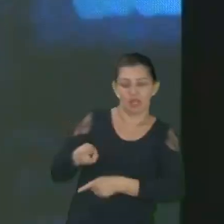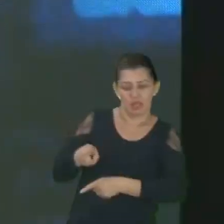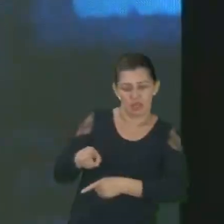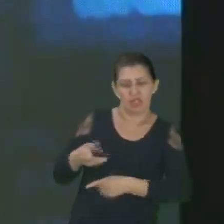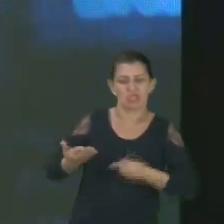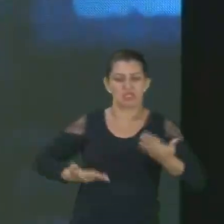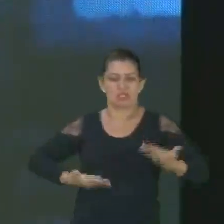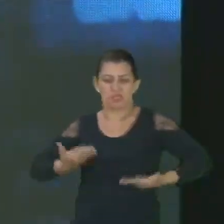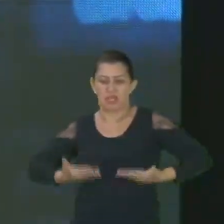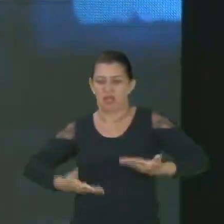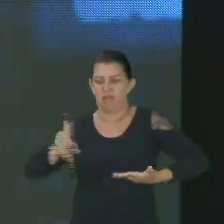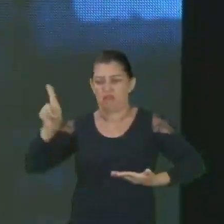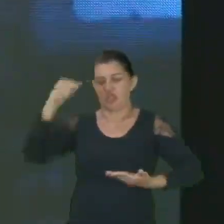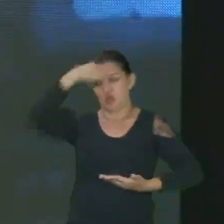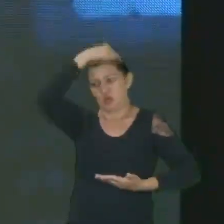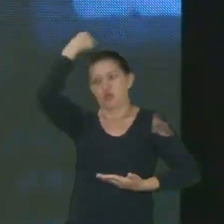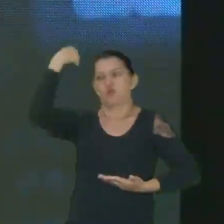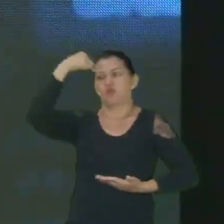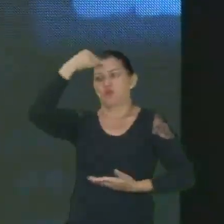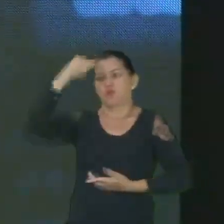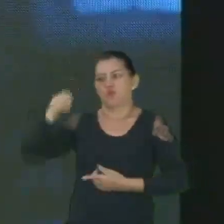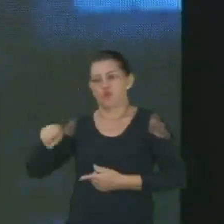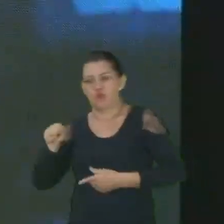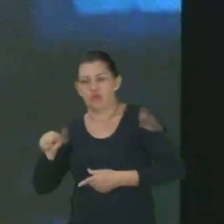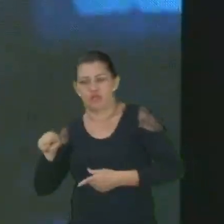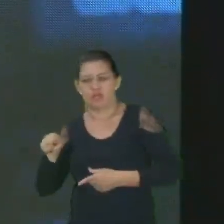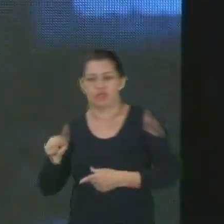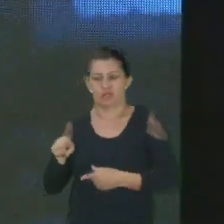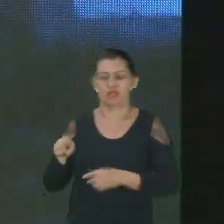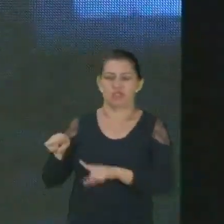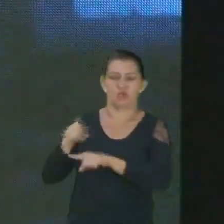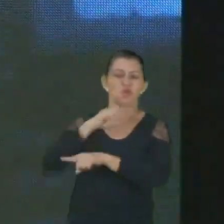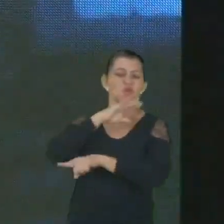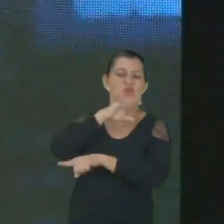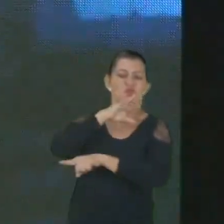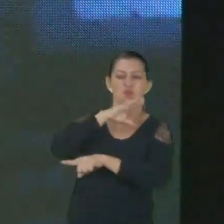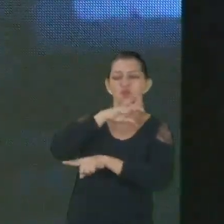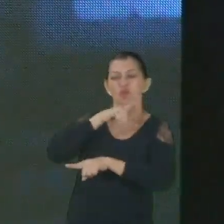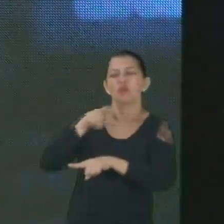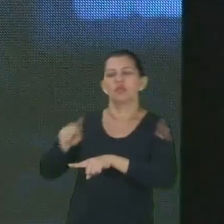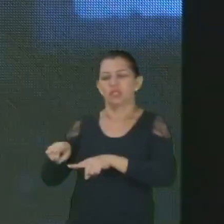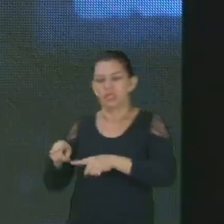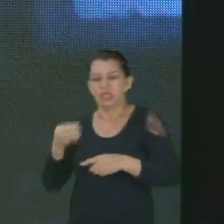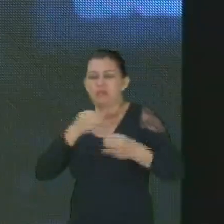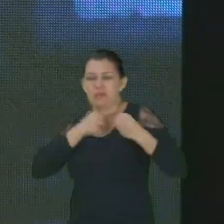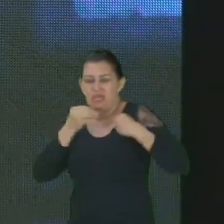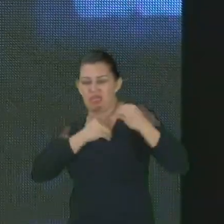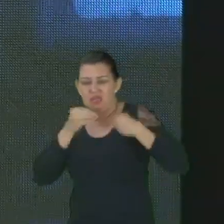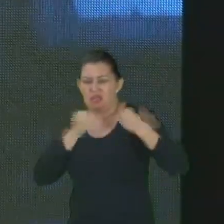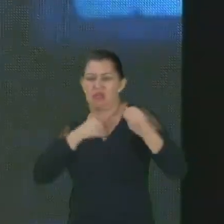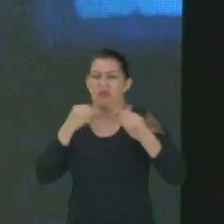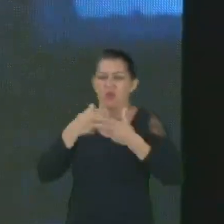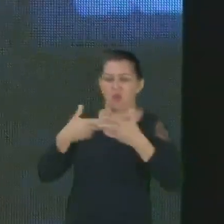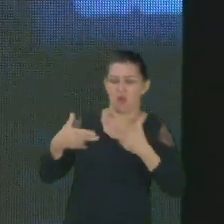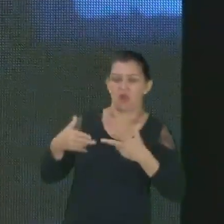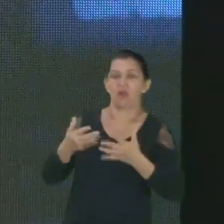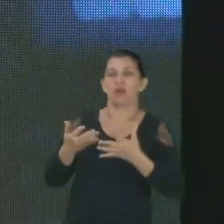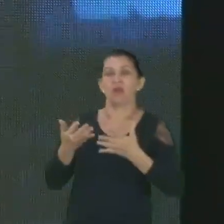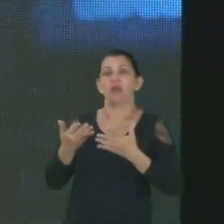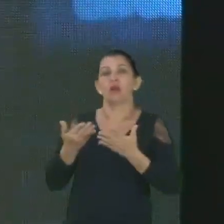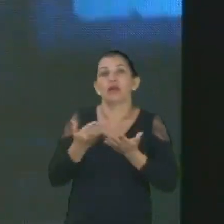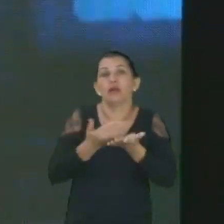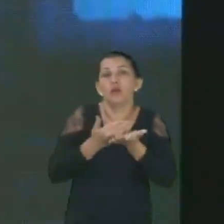irmã ali não é tão santa como aquela. Aquele ali, ele é melhor do que o outro. E nós começamos a classificar